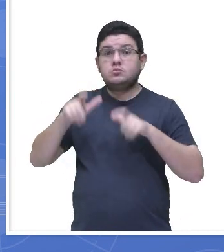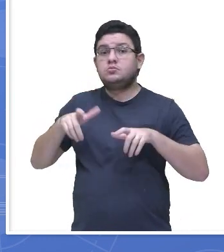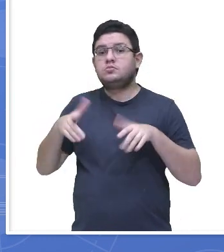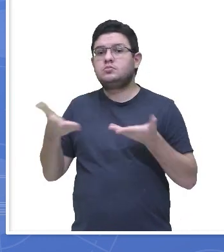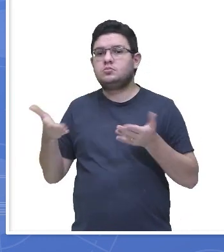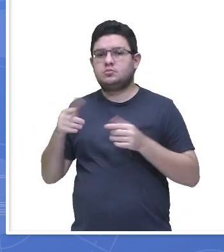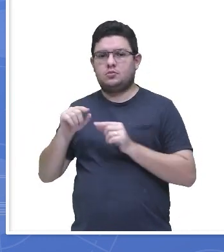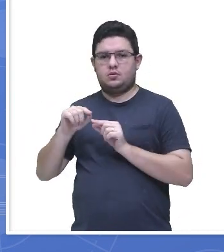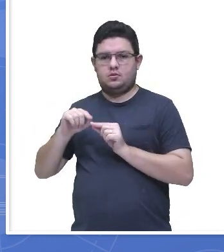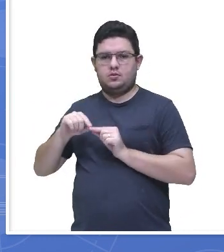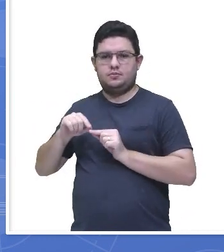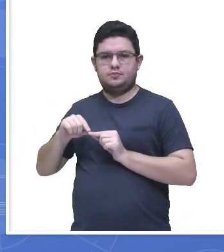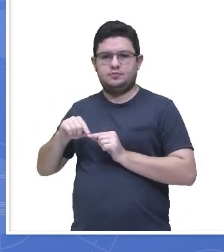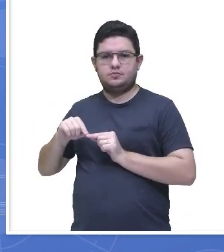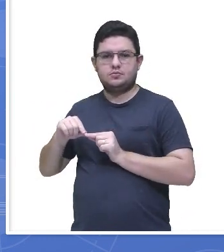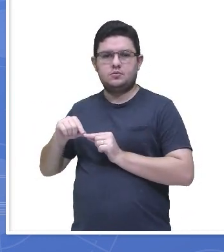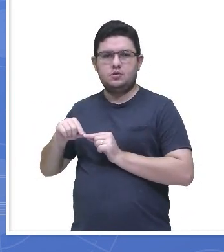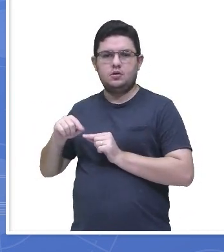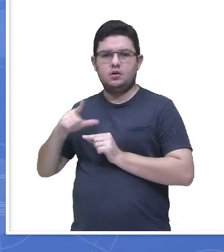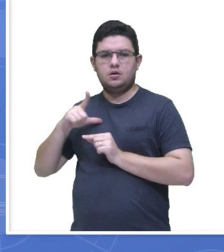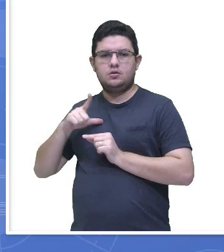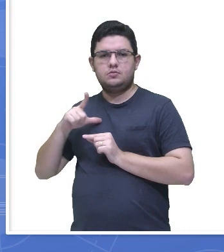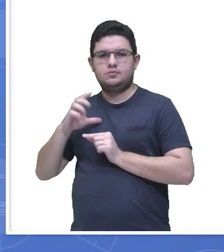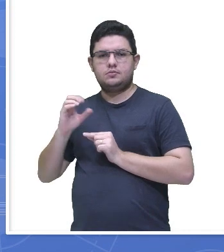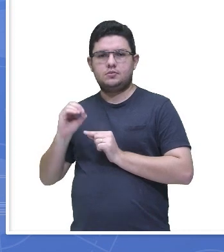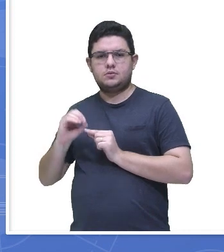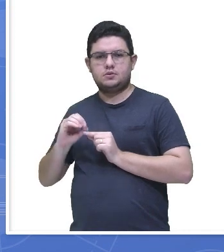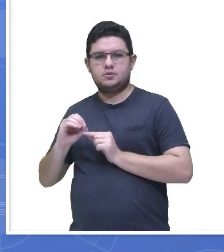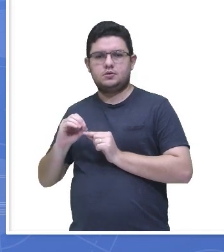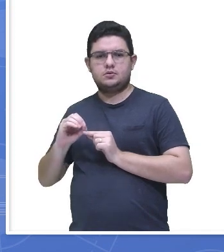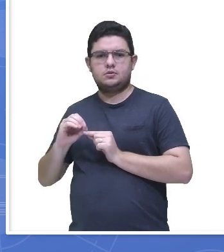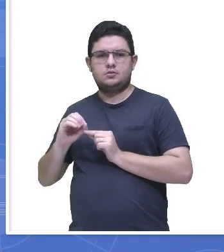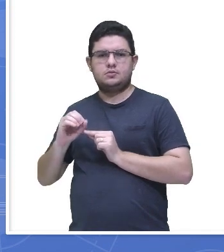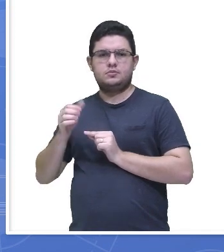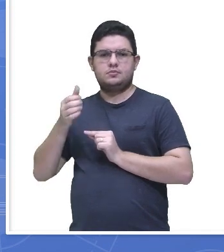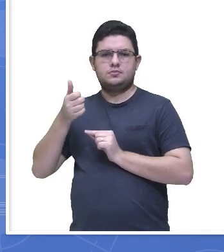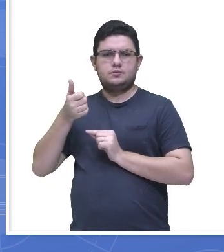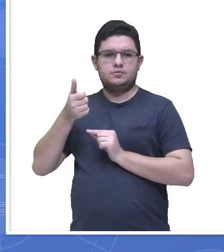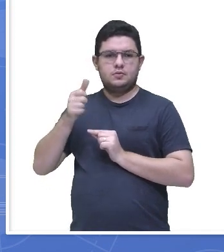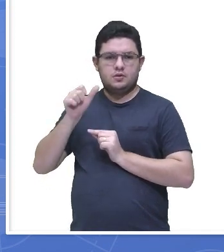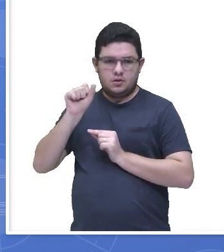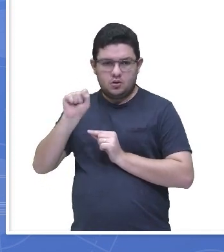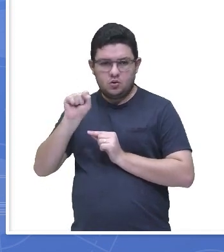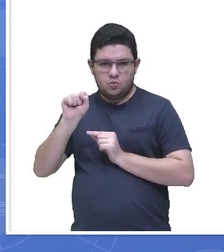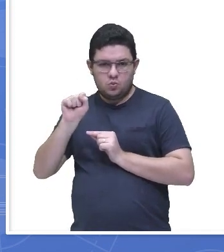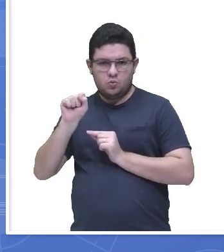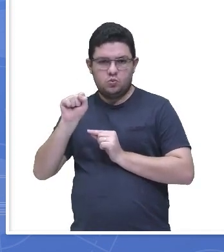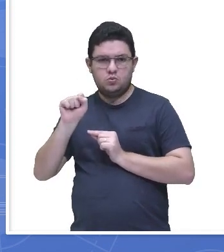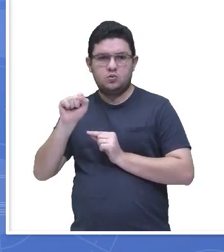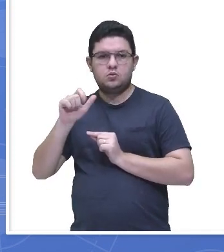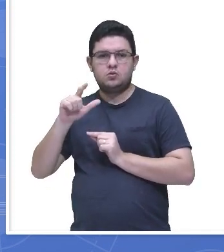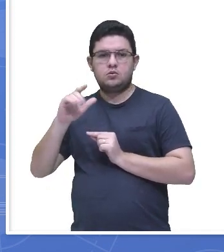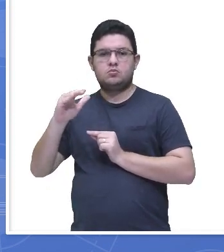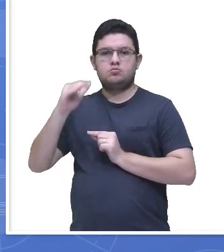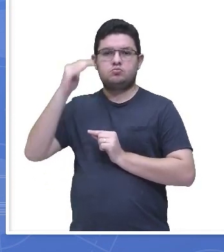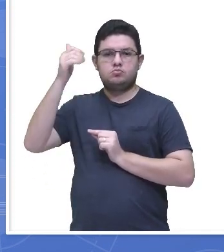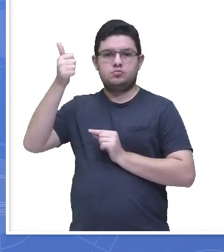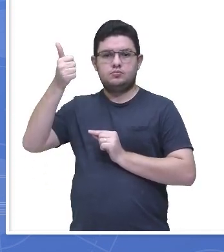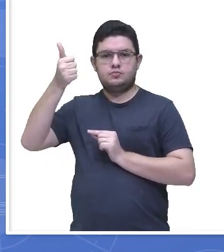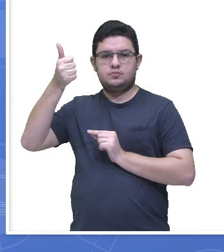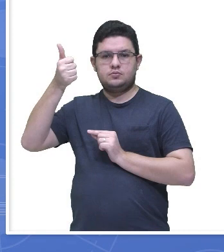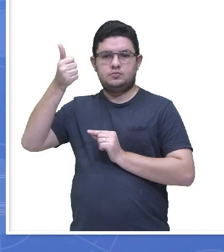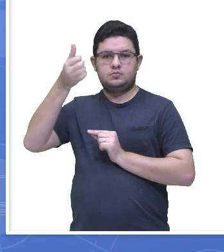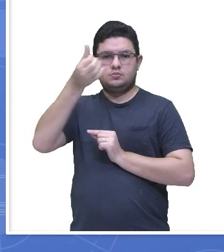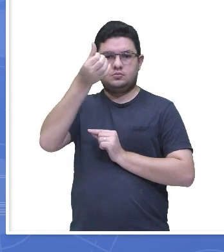gráfico, eu tenho aqui 4 valores, 16, 8, 0 e 4. O gráfico começa a partir desse ponto aqui,